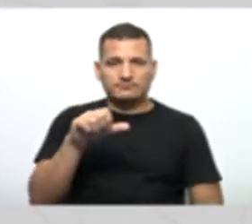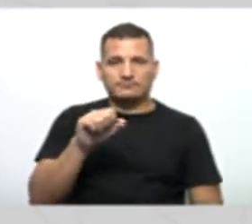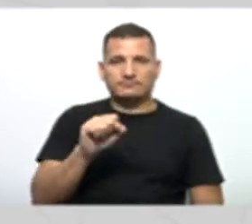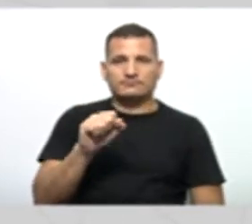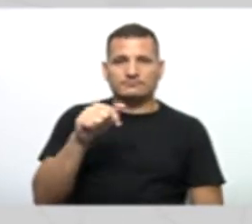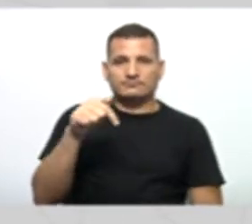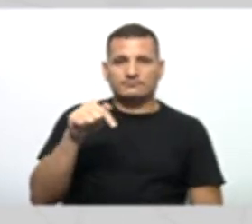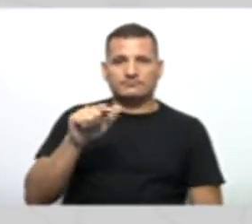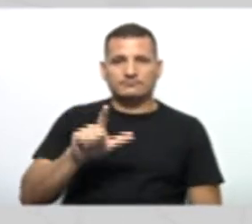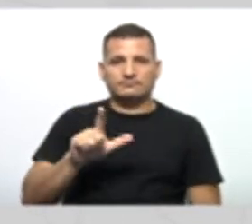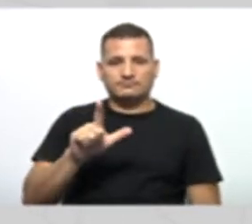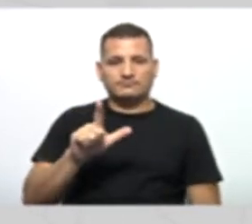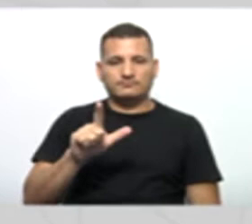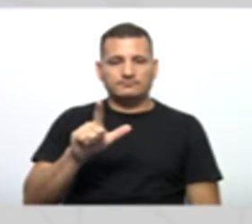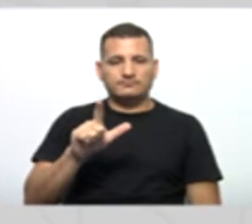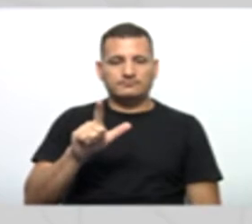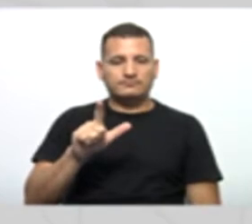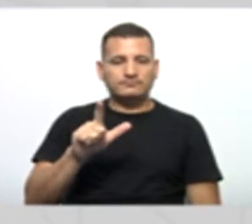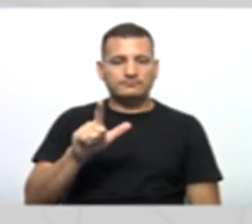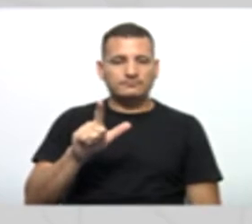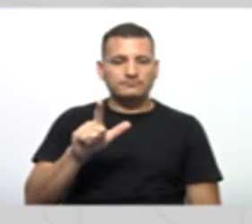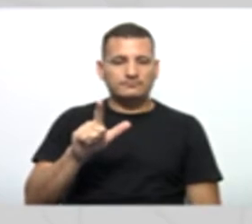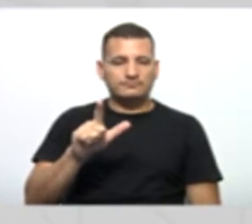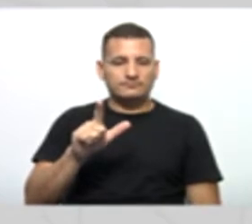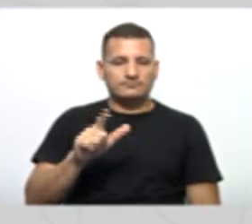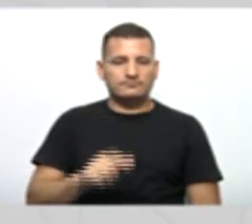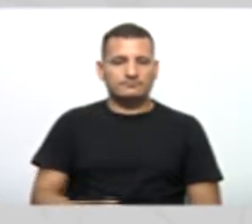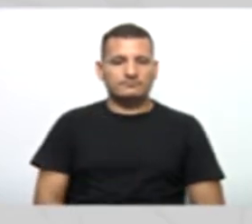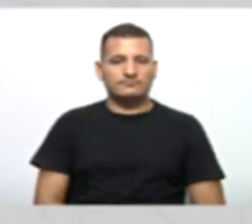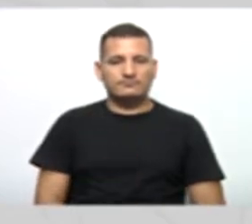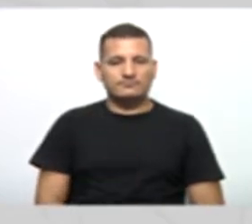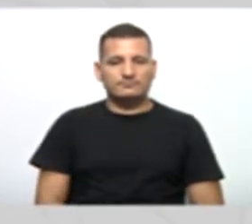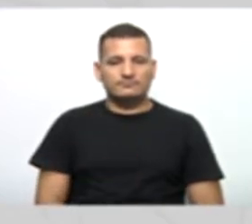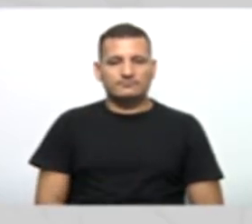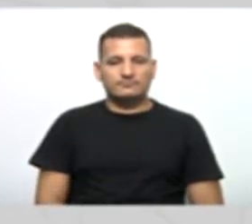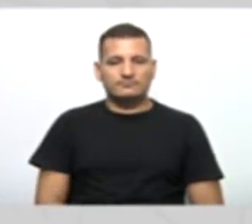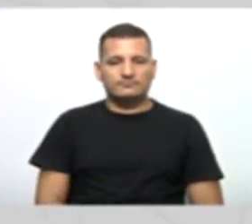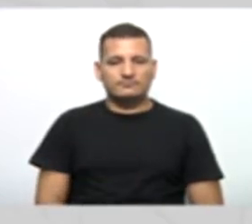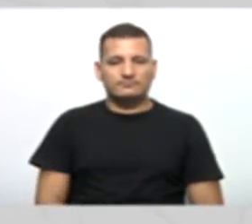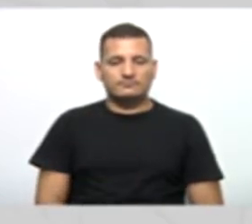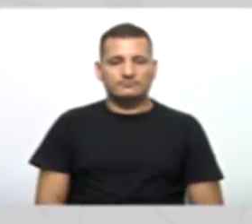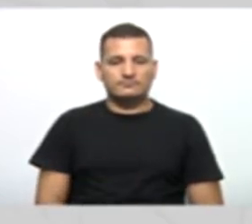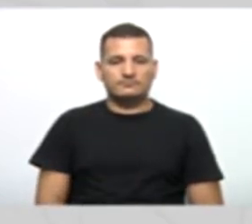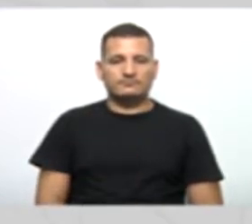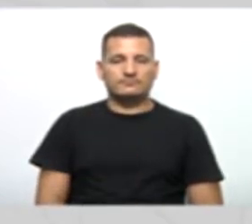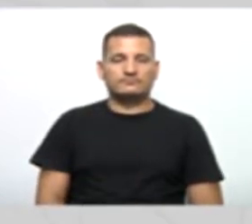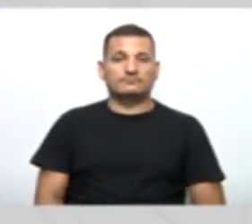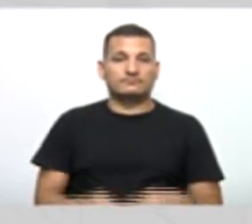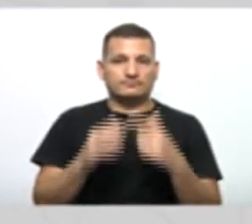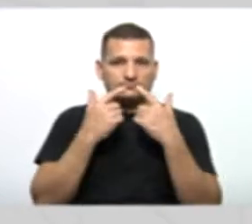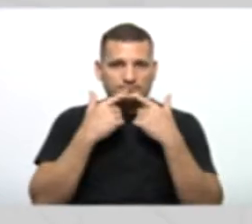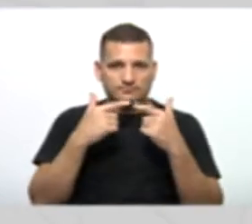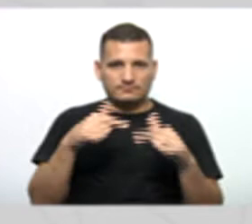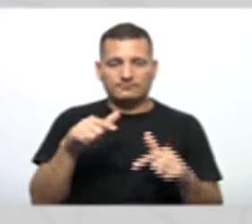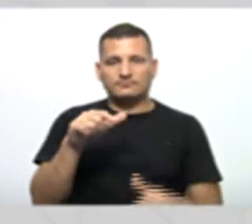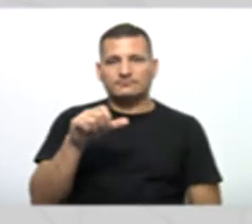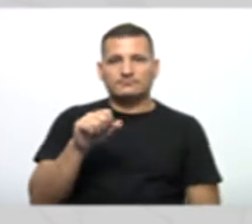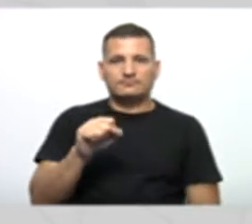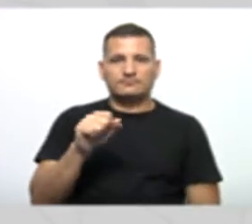Deixa eu pegar aqui a nossa super canetinha. Ok. Então nós vamos trabalhar hoje com a linguagem